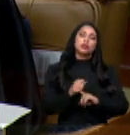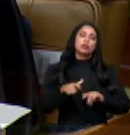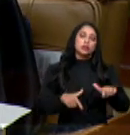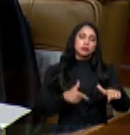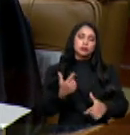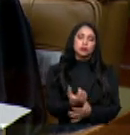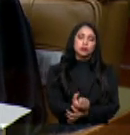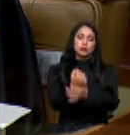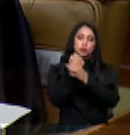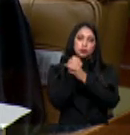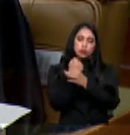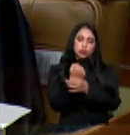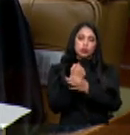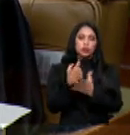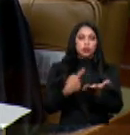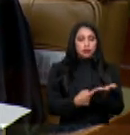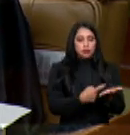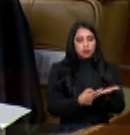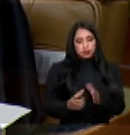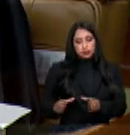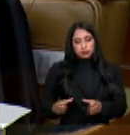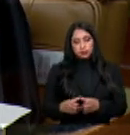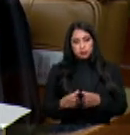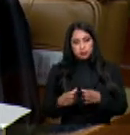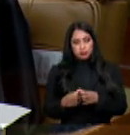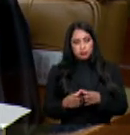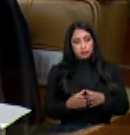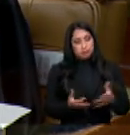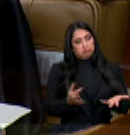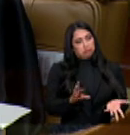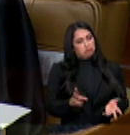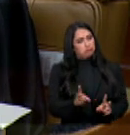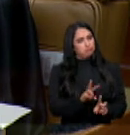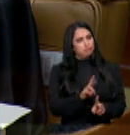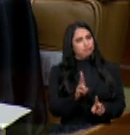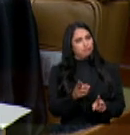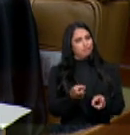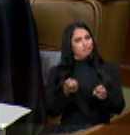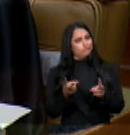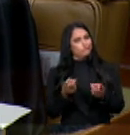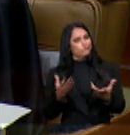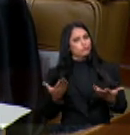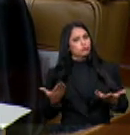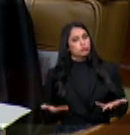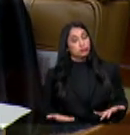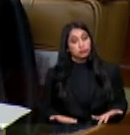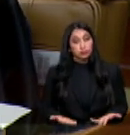maior segurança à negociação coletiva, não me parece